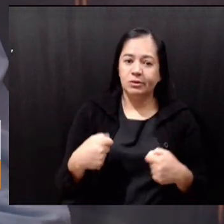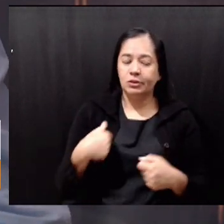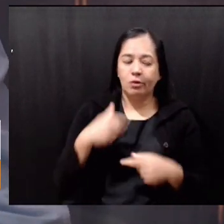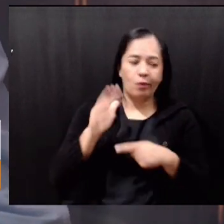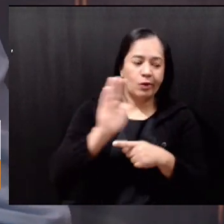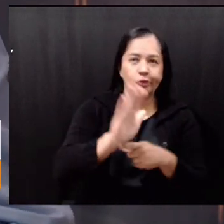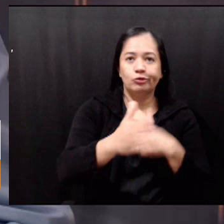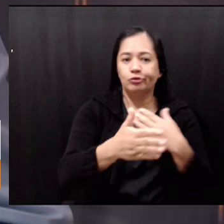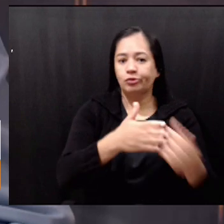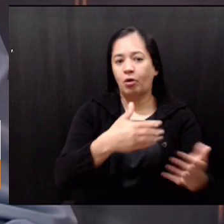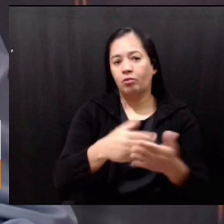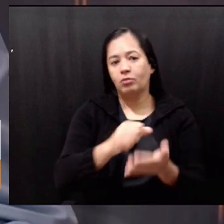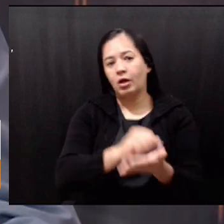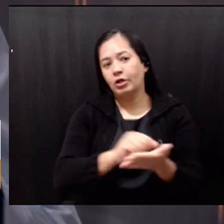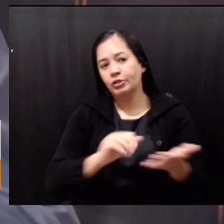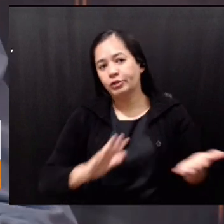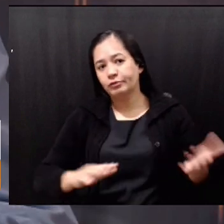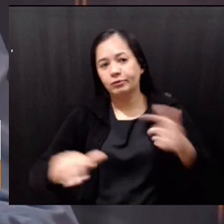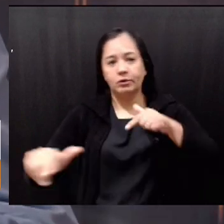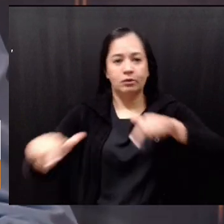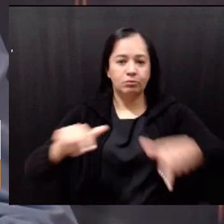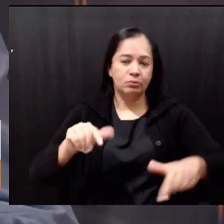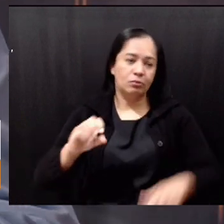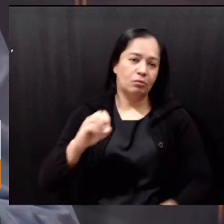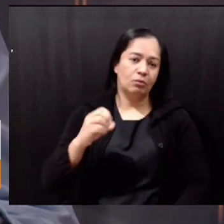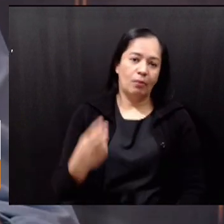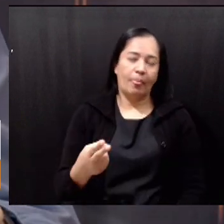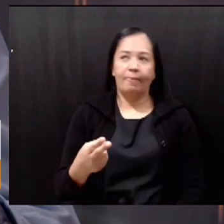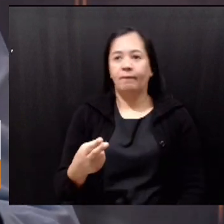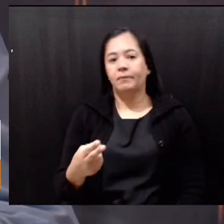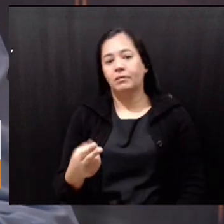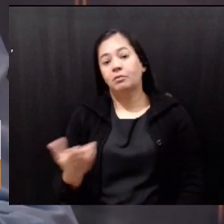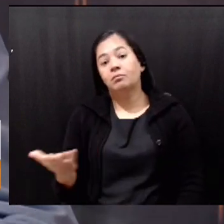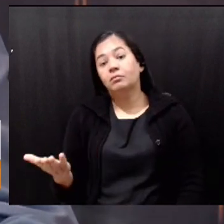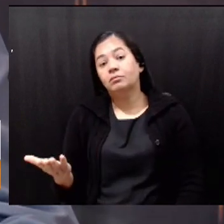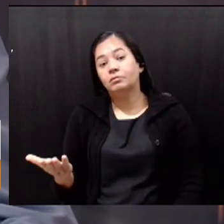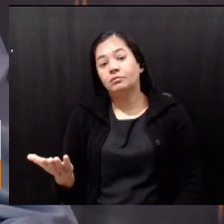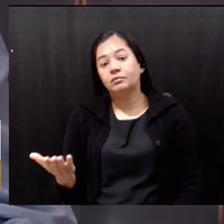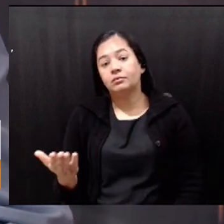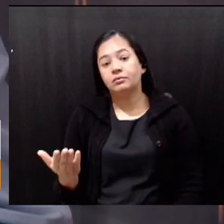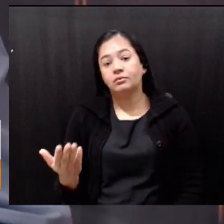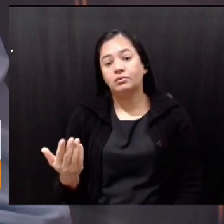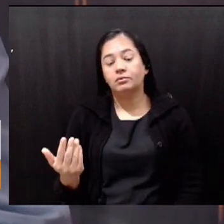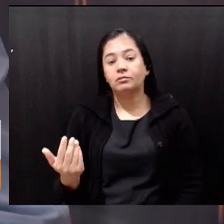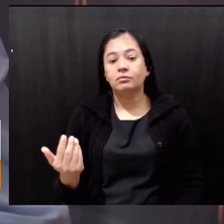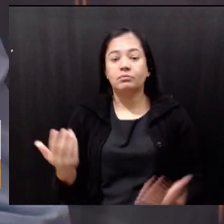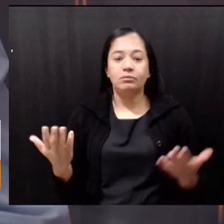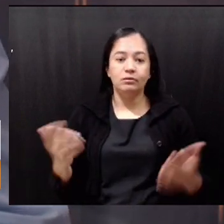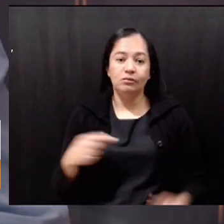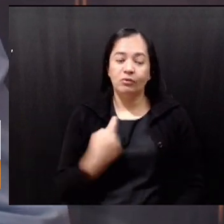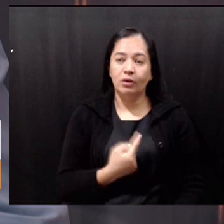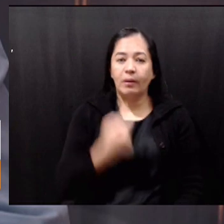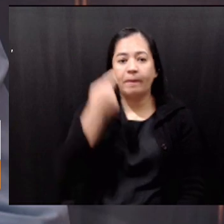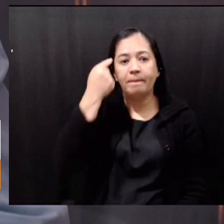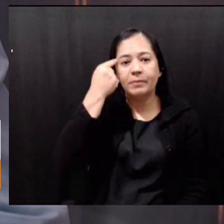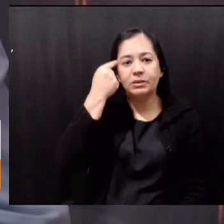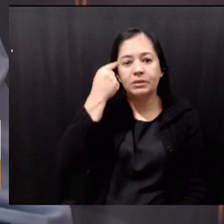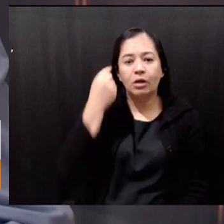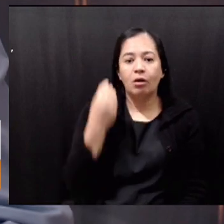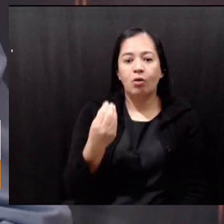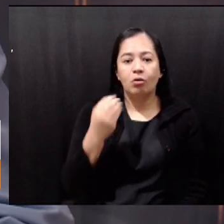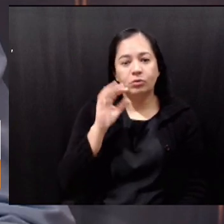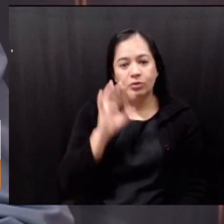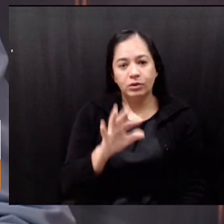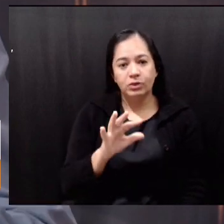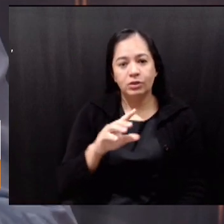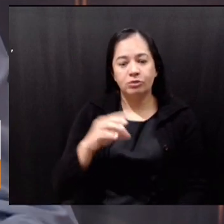do trabalho, né, ou não, né, e aí a gente pensar em como isso também está nos afetando, né, eu